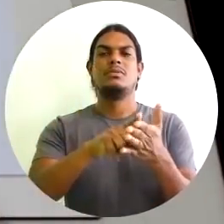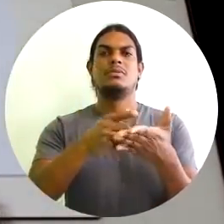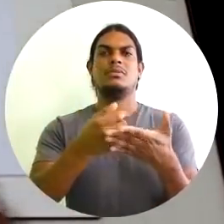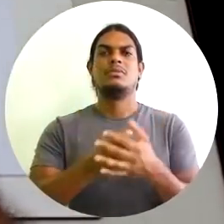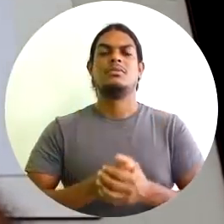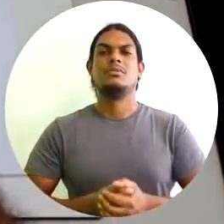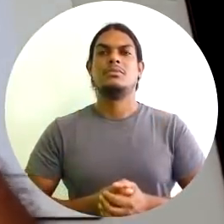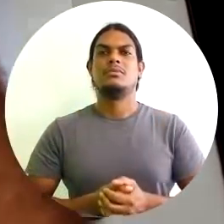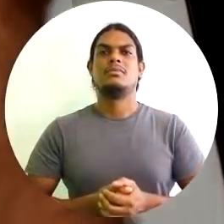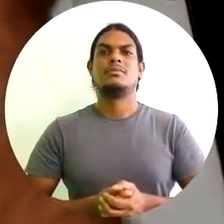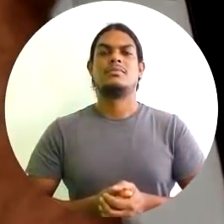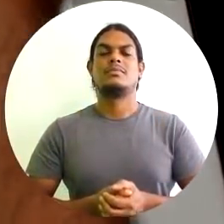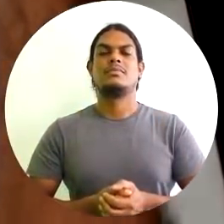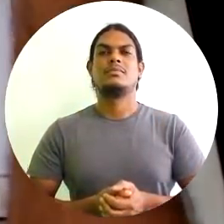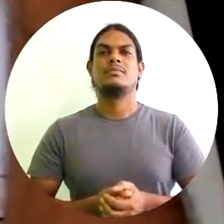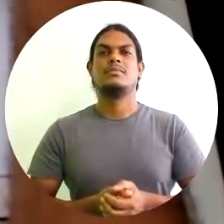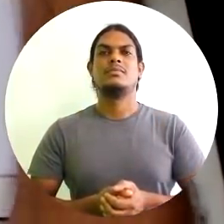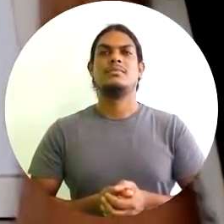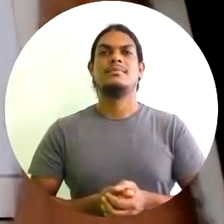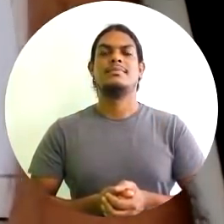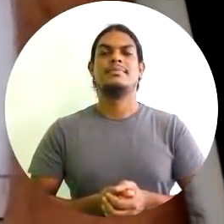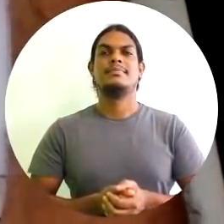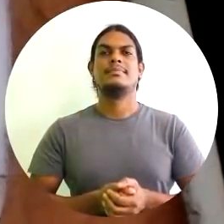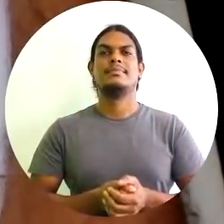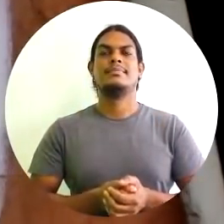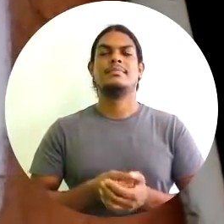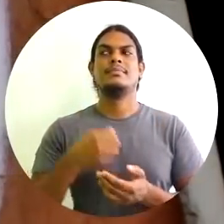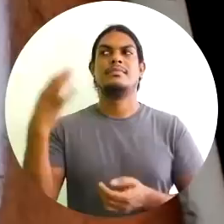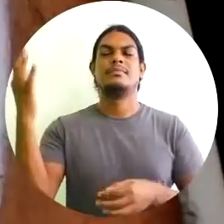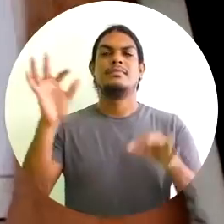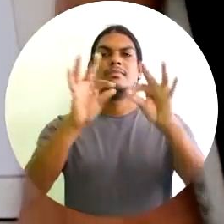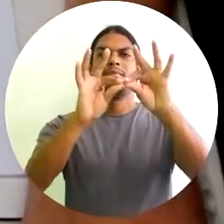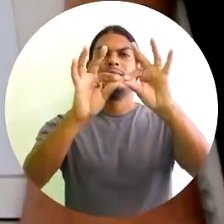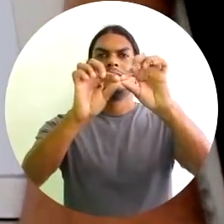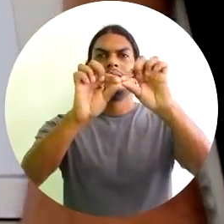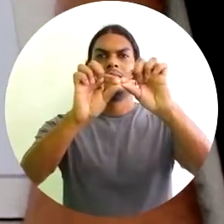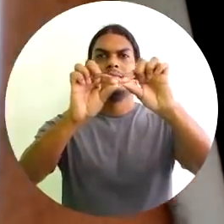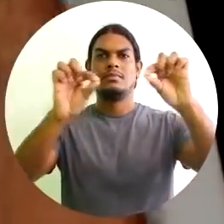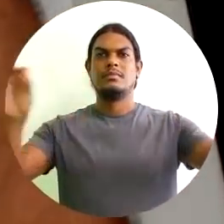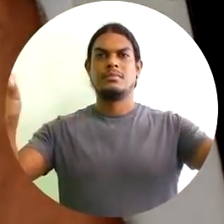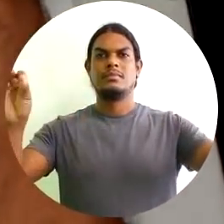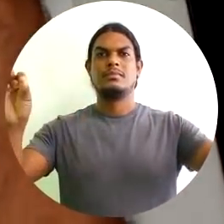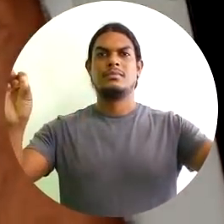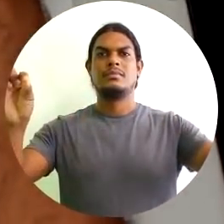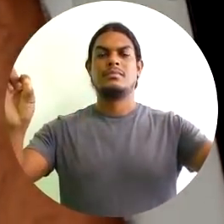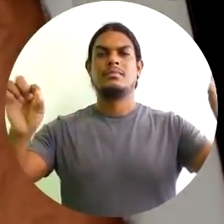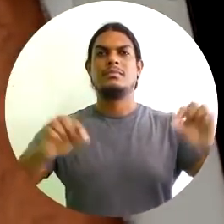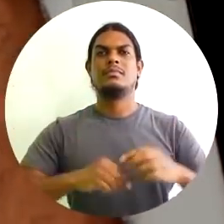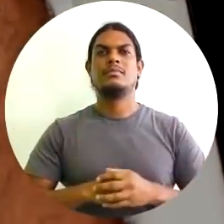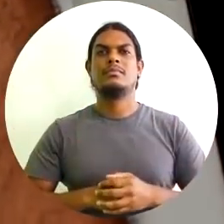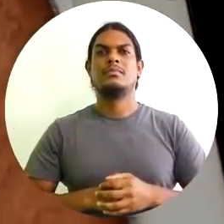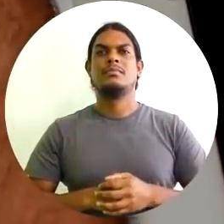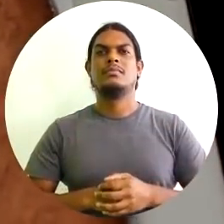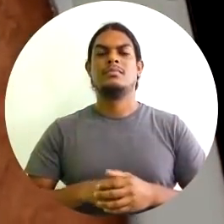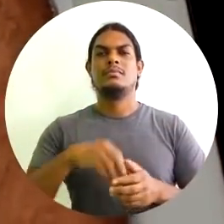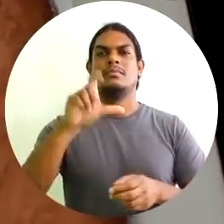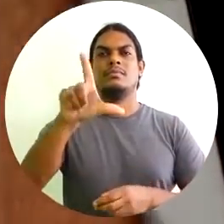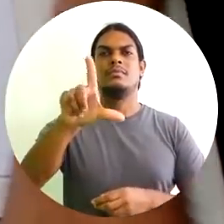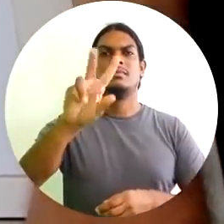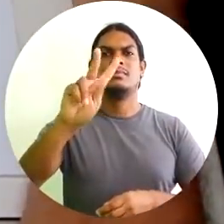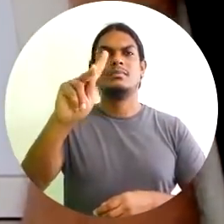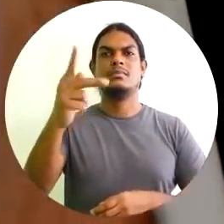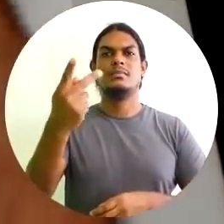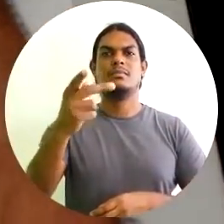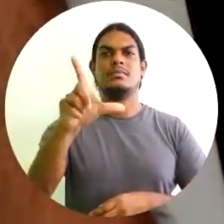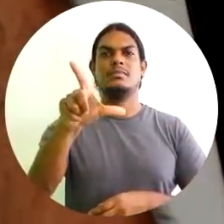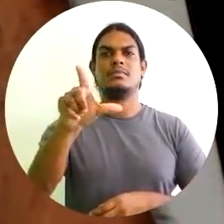instrumento. Nós temos aqui uma linha do horizonte, LH, e eu coloco uma fuga.